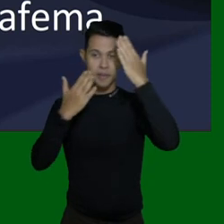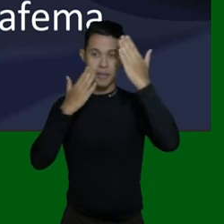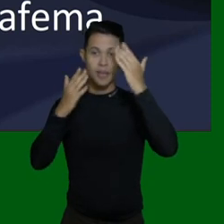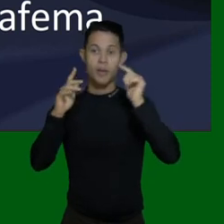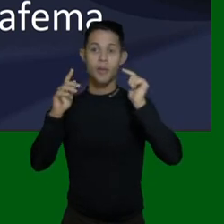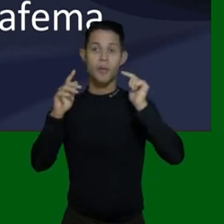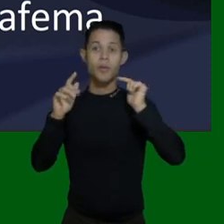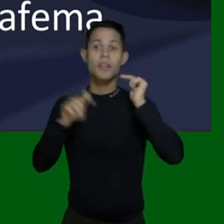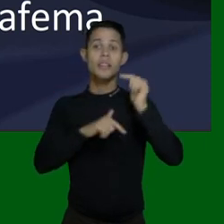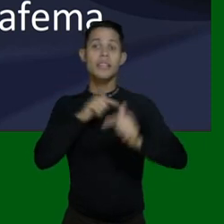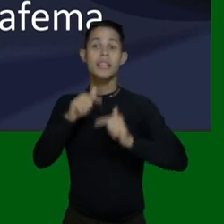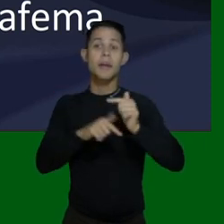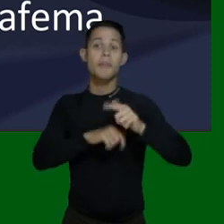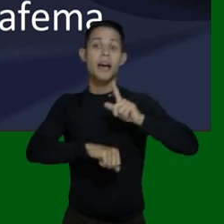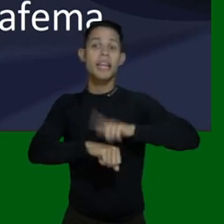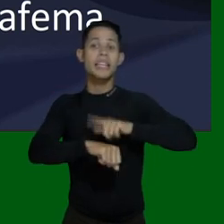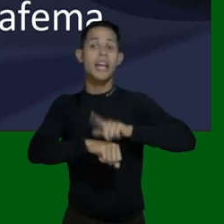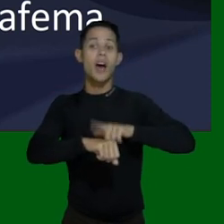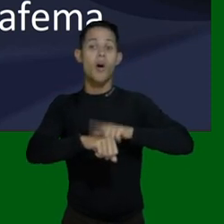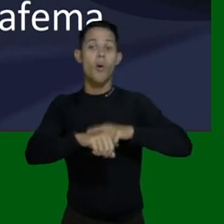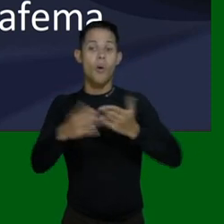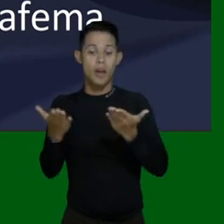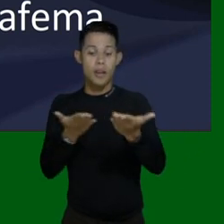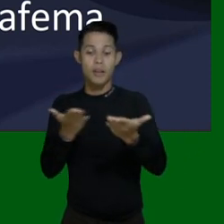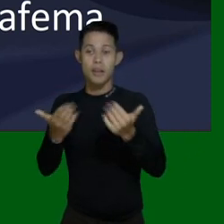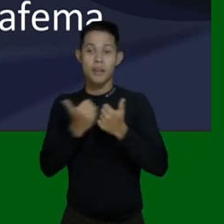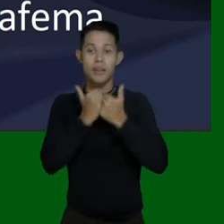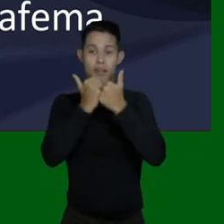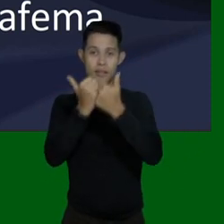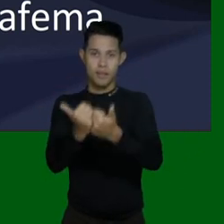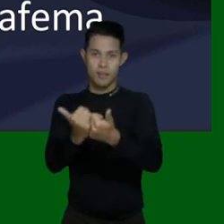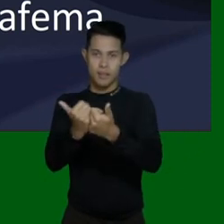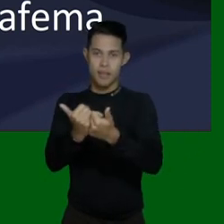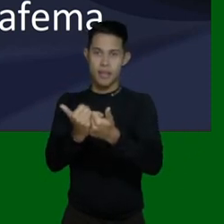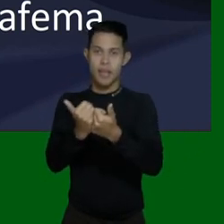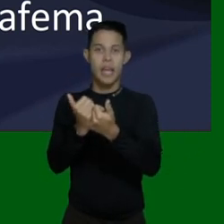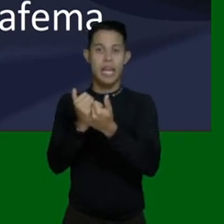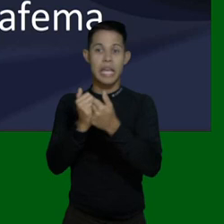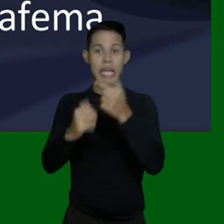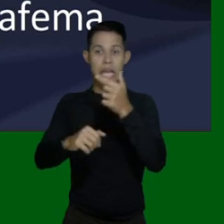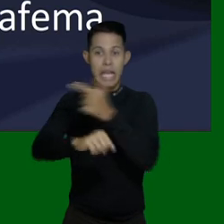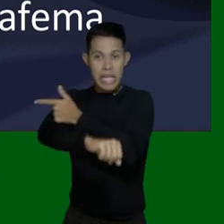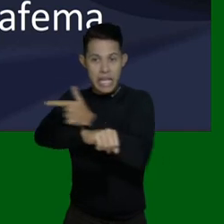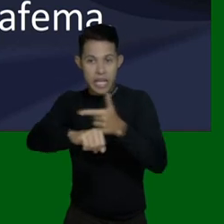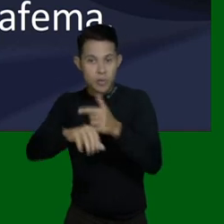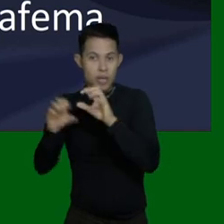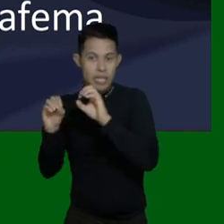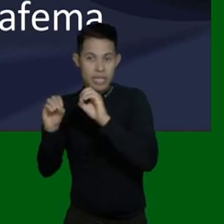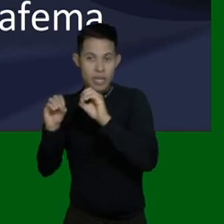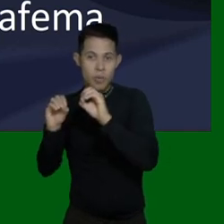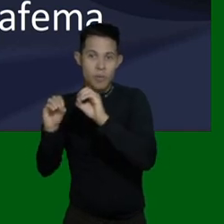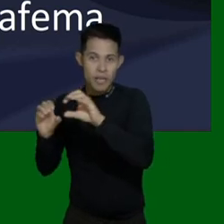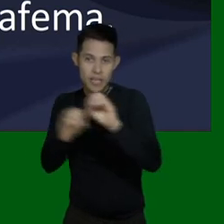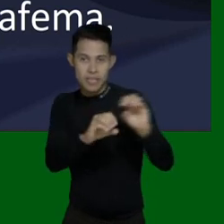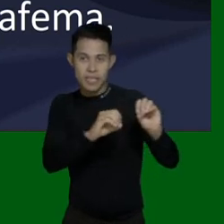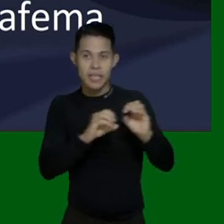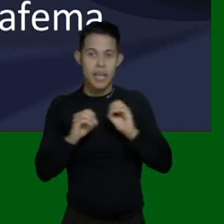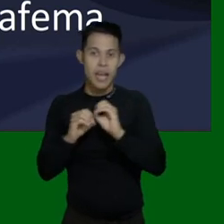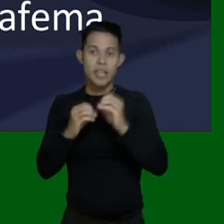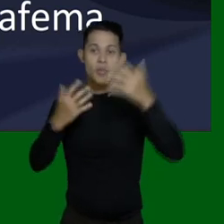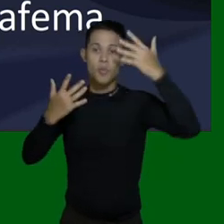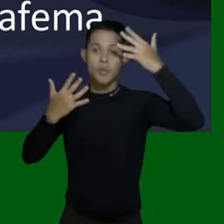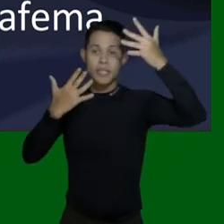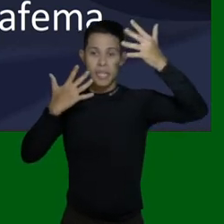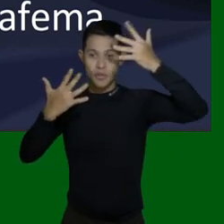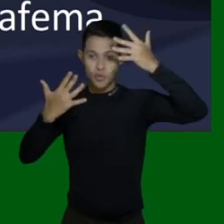lá na nossa intervenção reeducação dos déficit sensoriais que eles têm percepções dos sons da fala